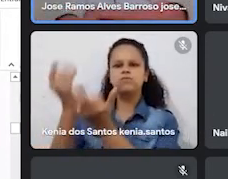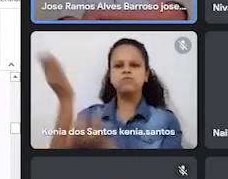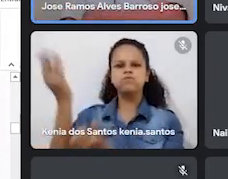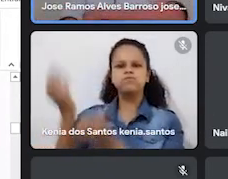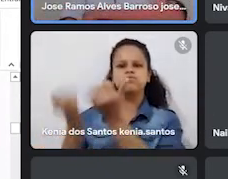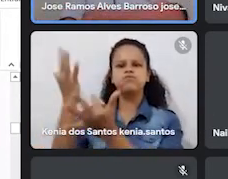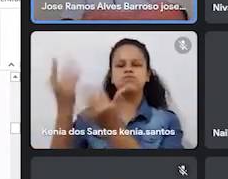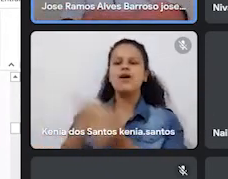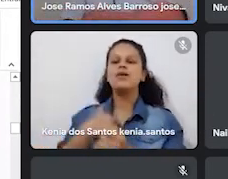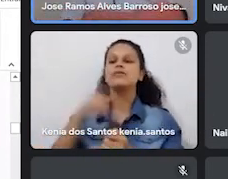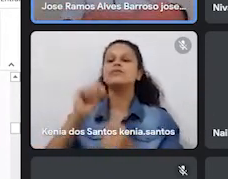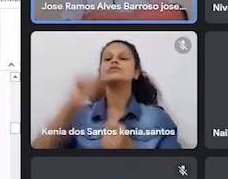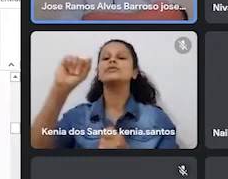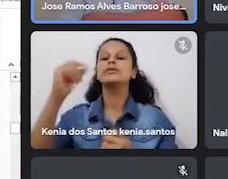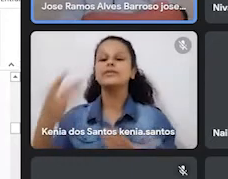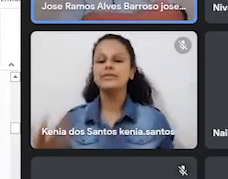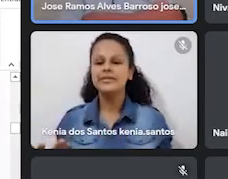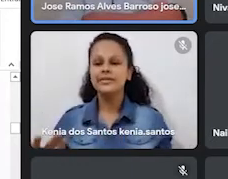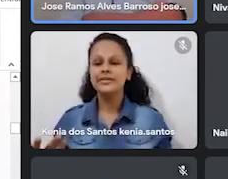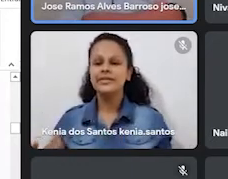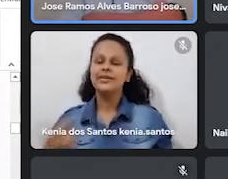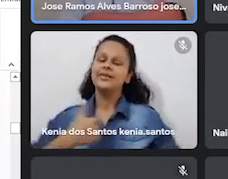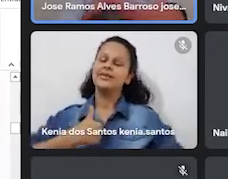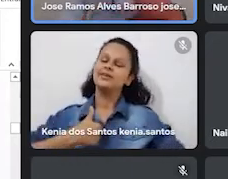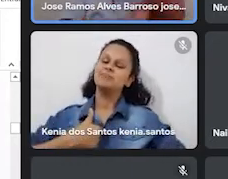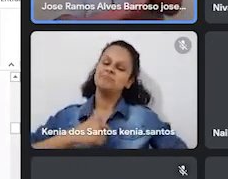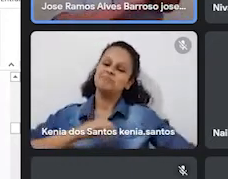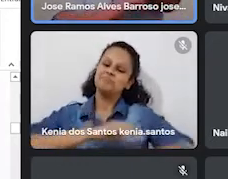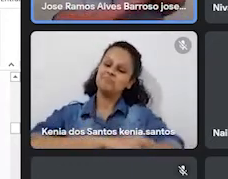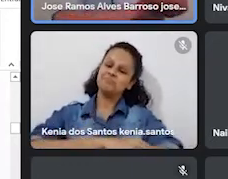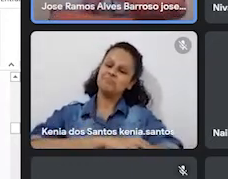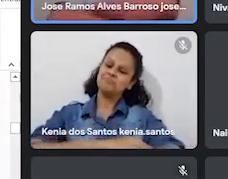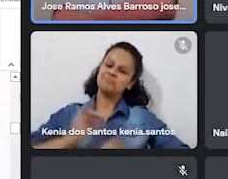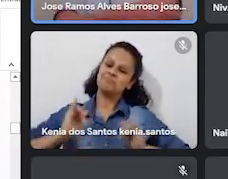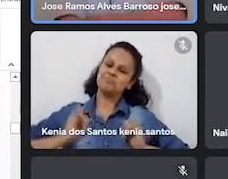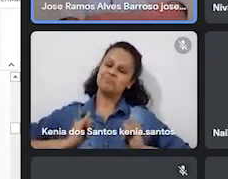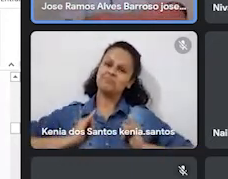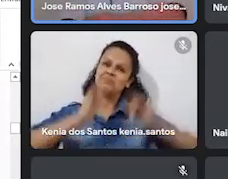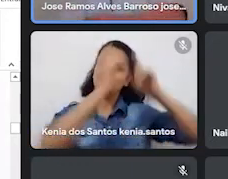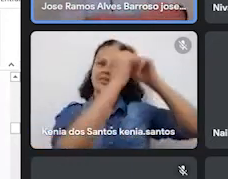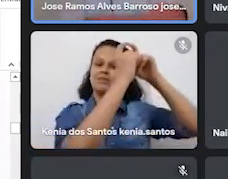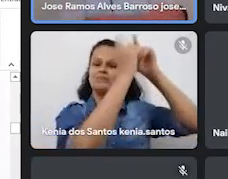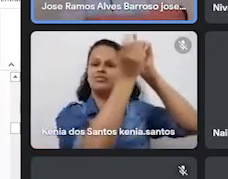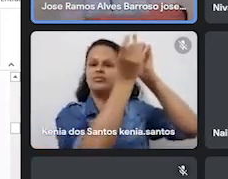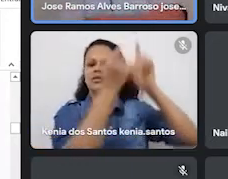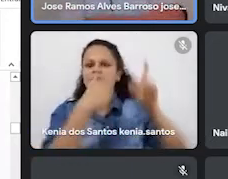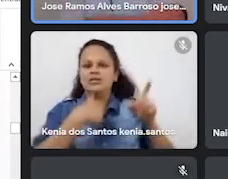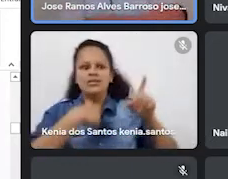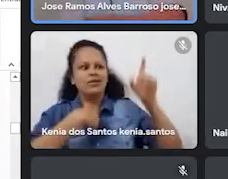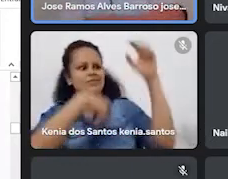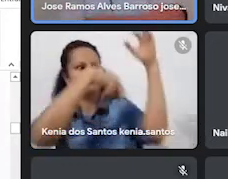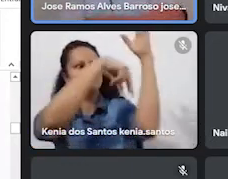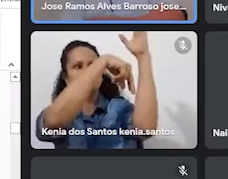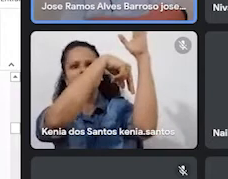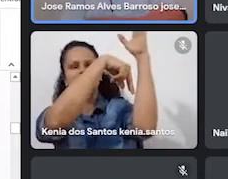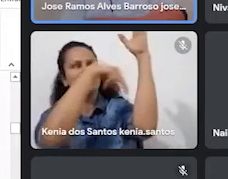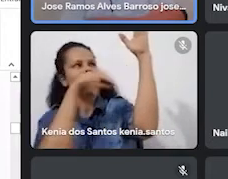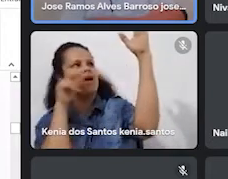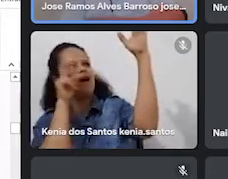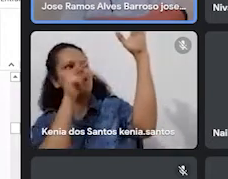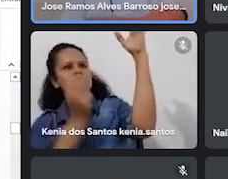coisa que eu podia fazer era o quê? Cruzava os braços e esperava a chave cair. E eu lá de baixo. Só via